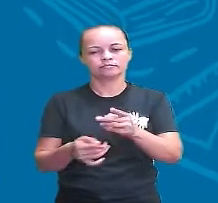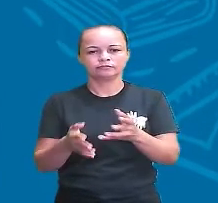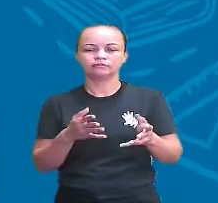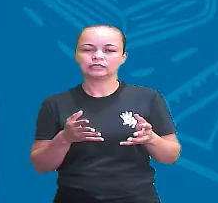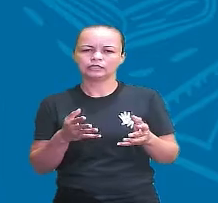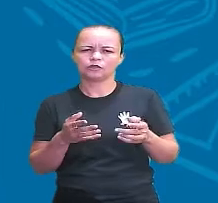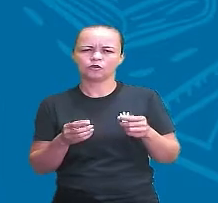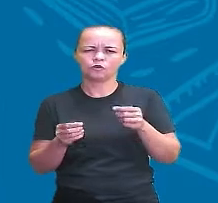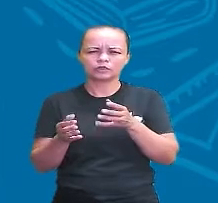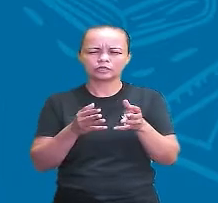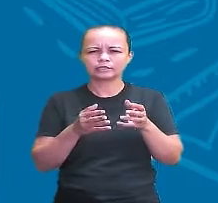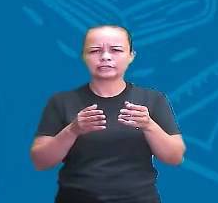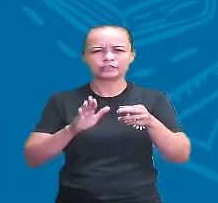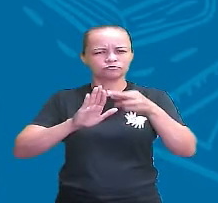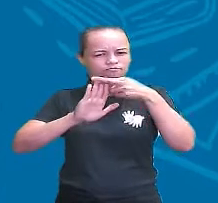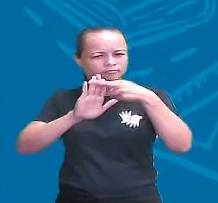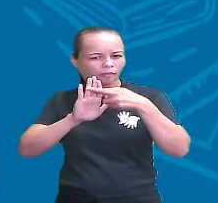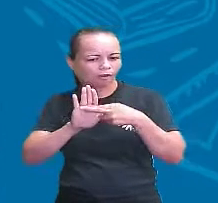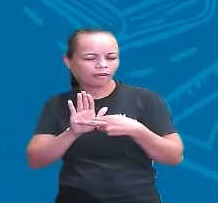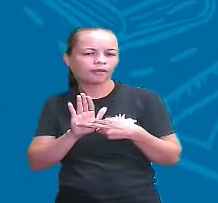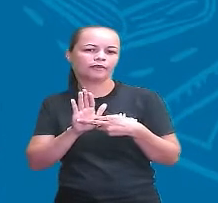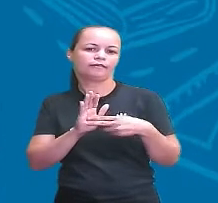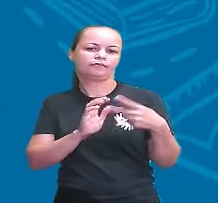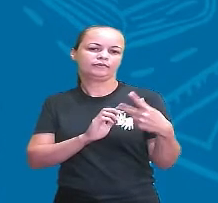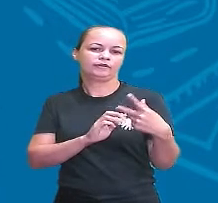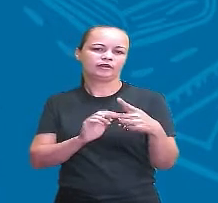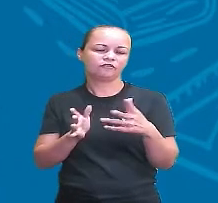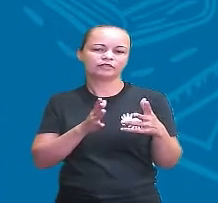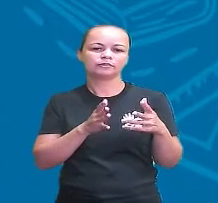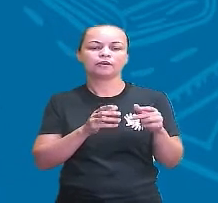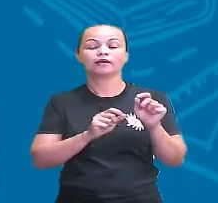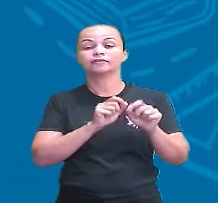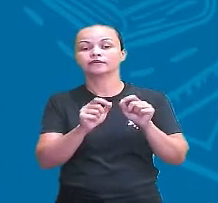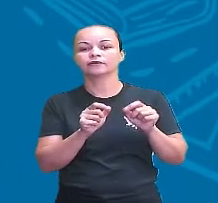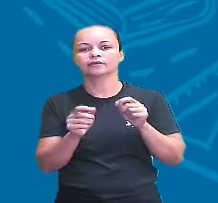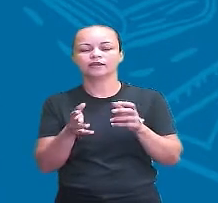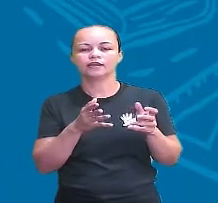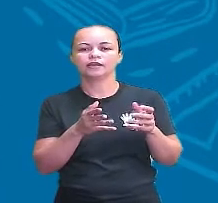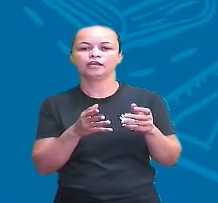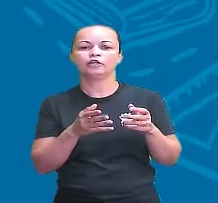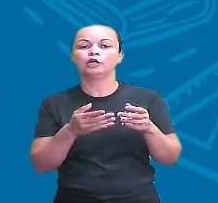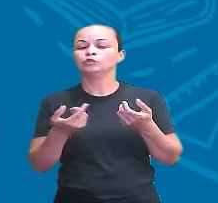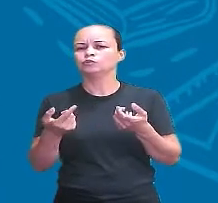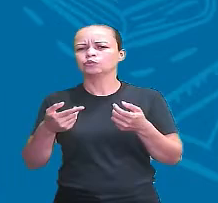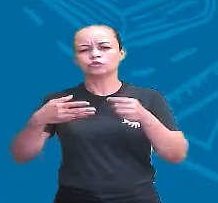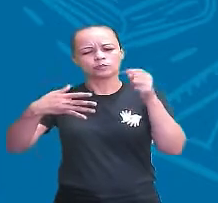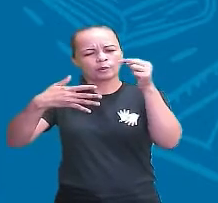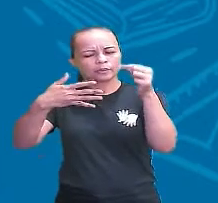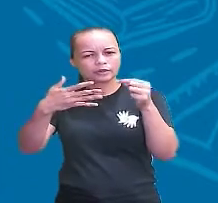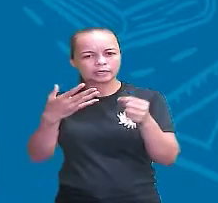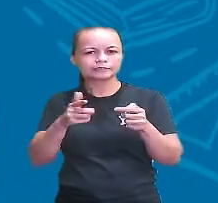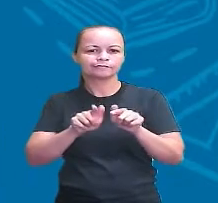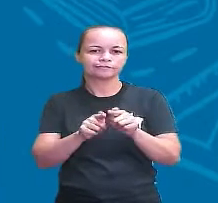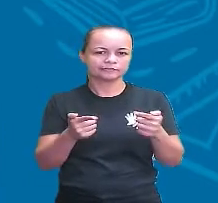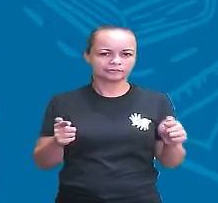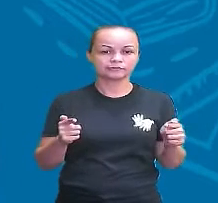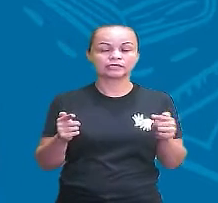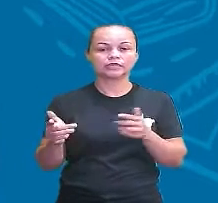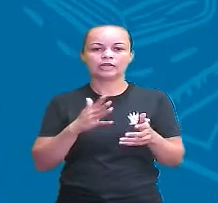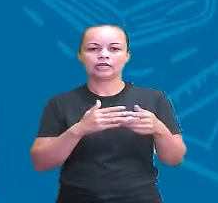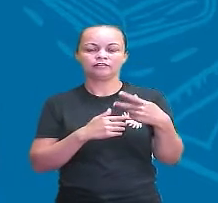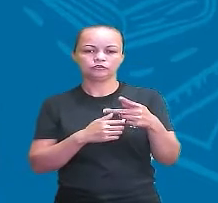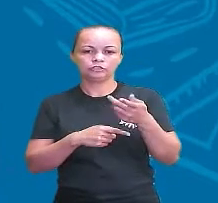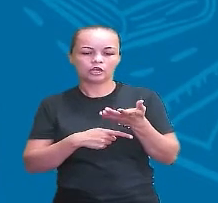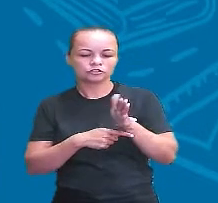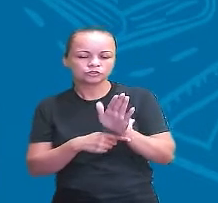vai pegando aí essas regrinhas que elas fazem parte exatamente dos pontos-chave da gramática. Elas vão te ajudar